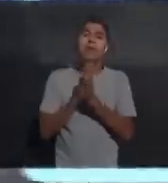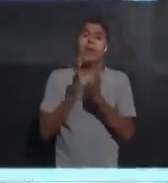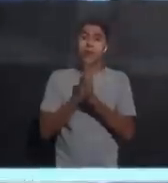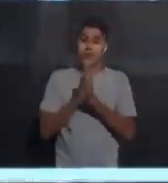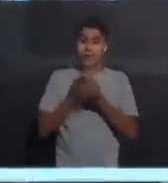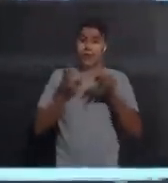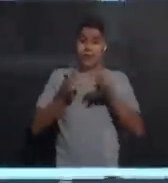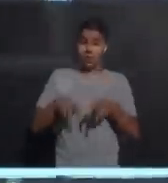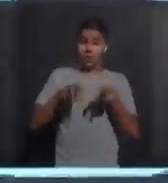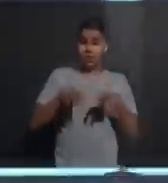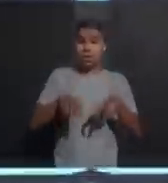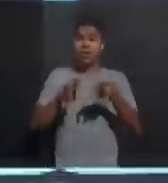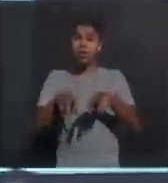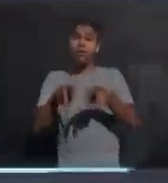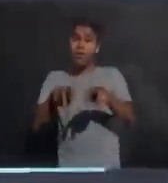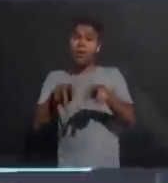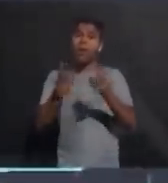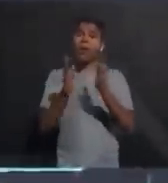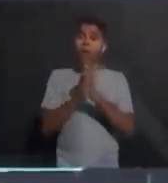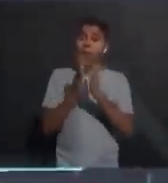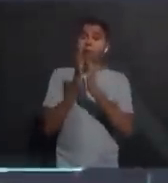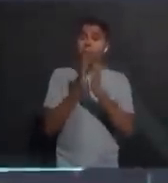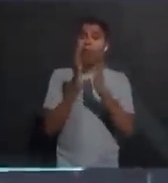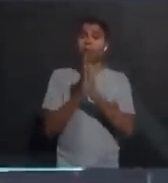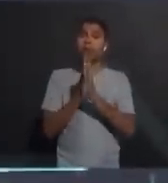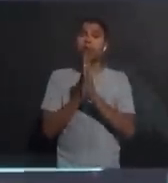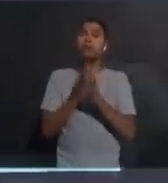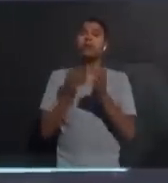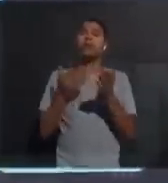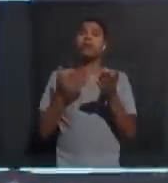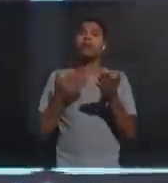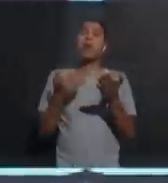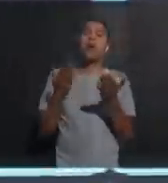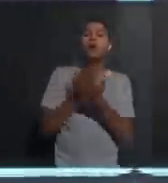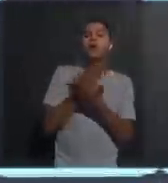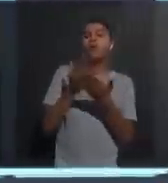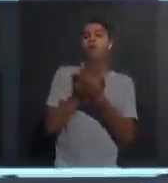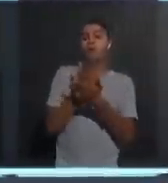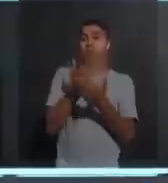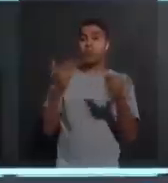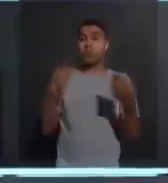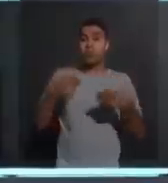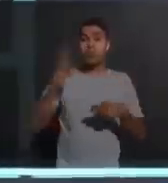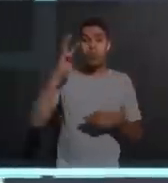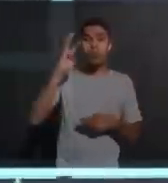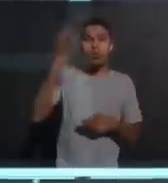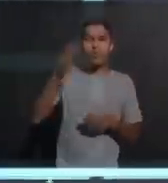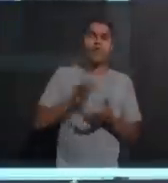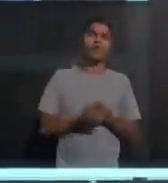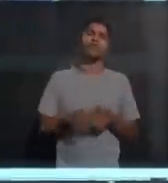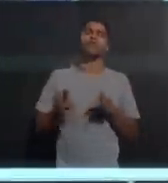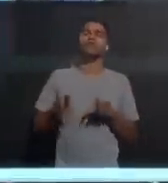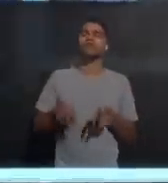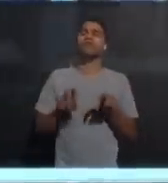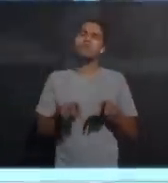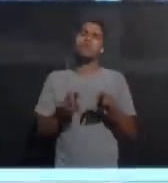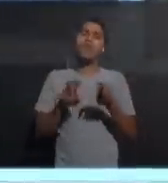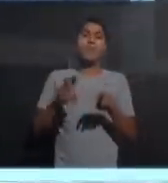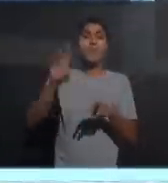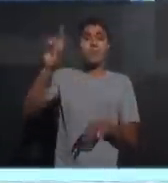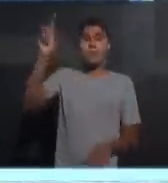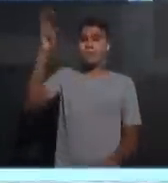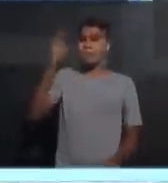gente vai com algumas coisas que a gente precisa resolver e sabe acontece durante a caminhada deus